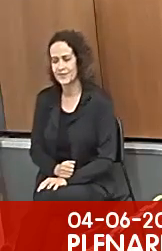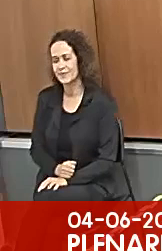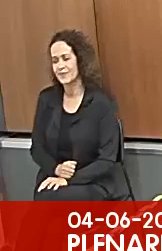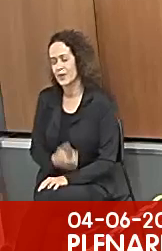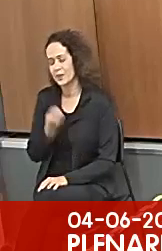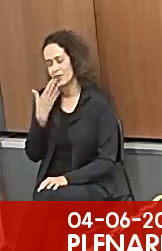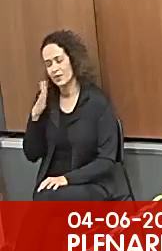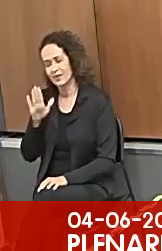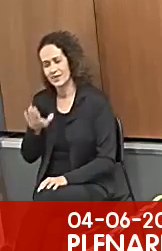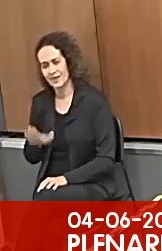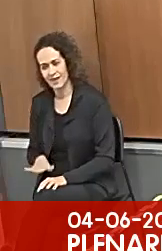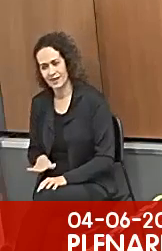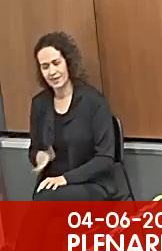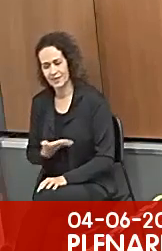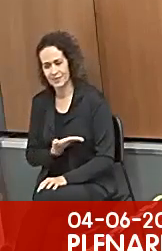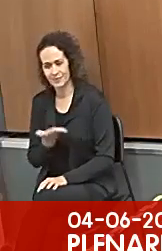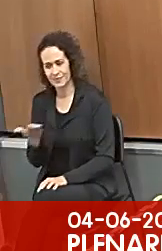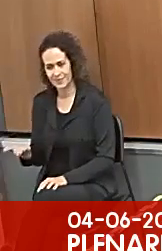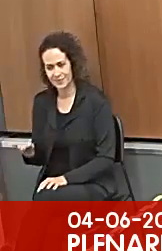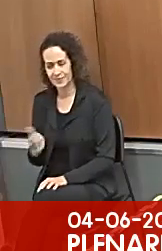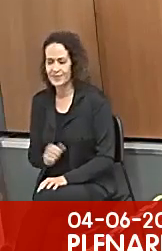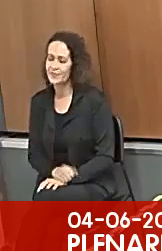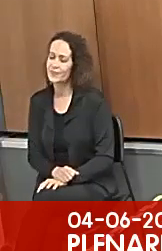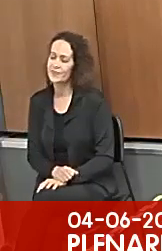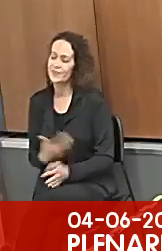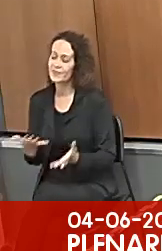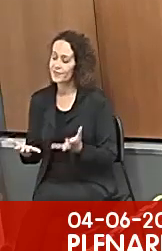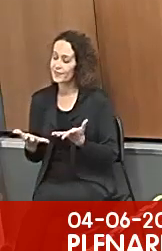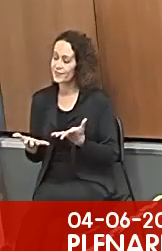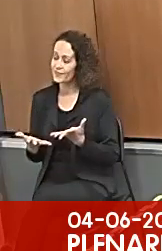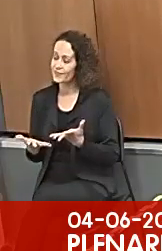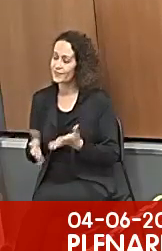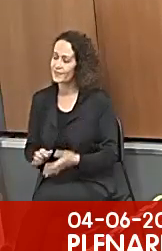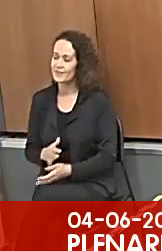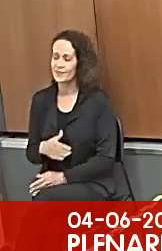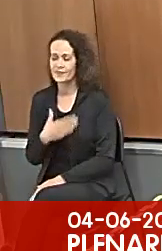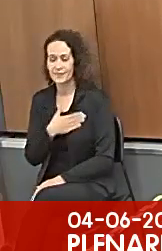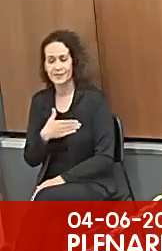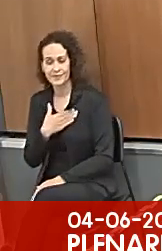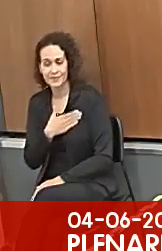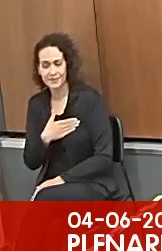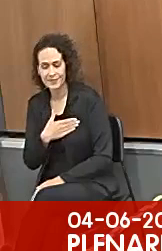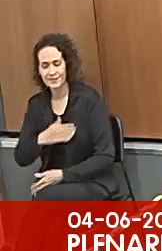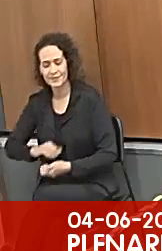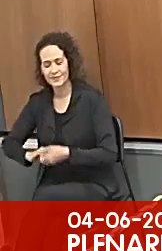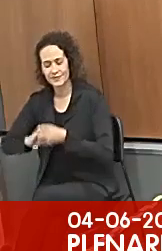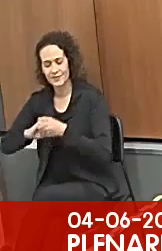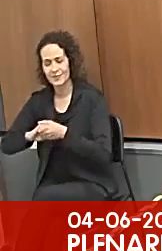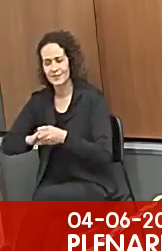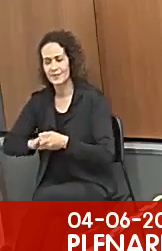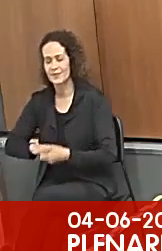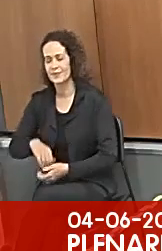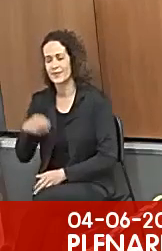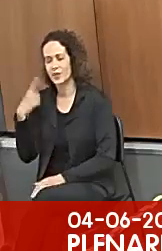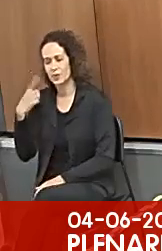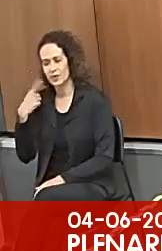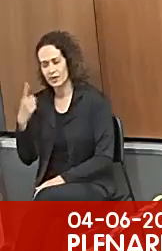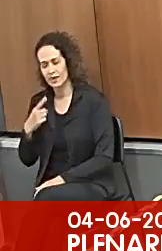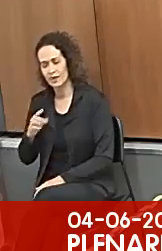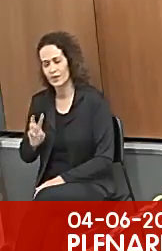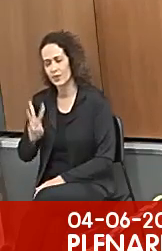Boa tarde a todos. Quero saudar aqui o nosso presidente, o deputado professor Wendel, o deputado Duarte